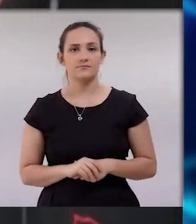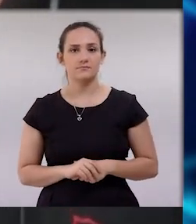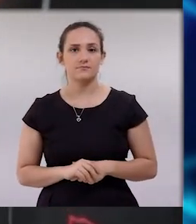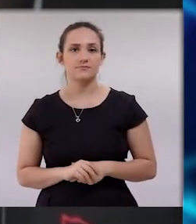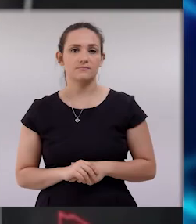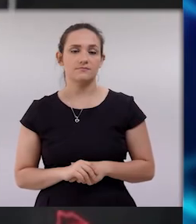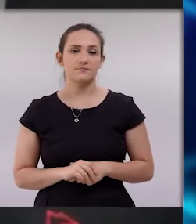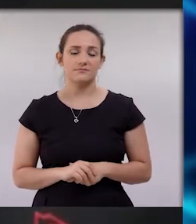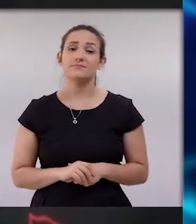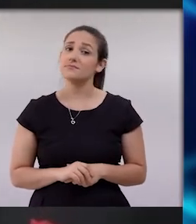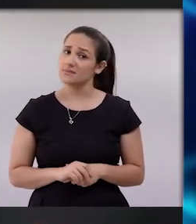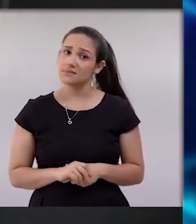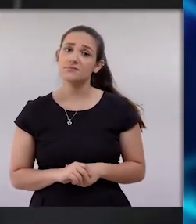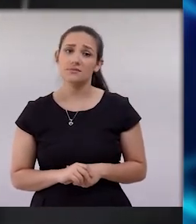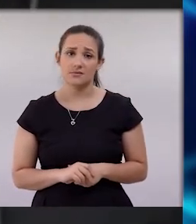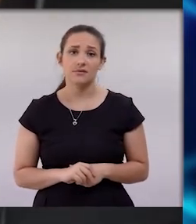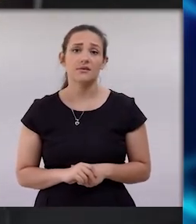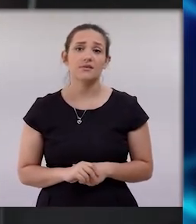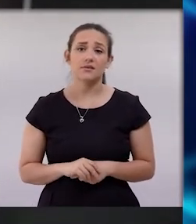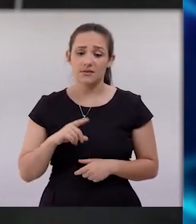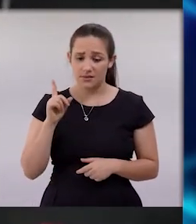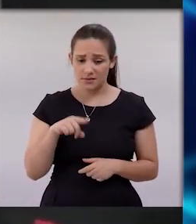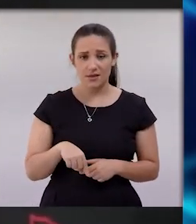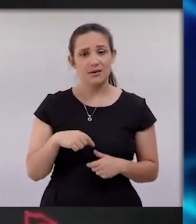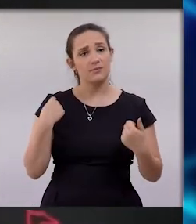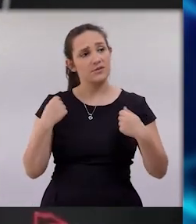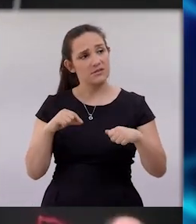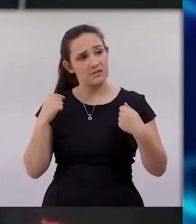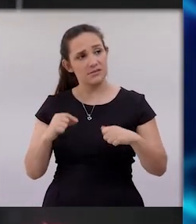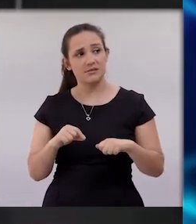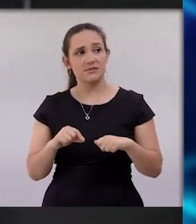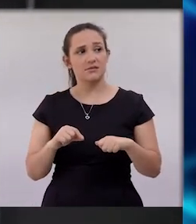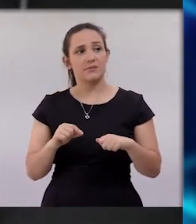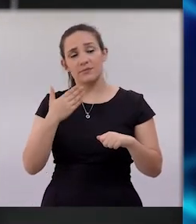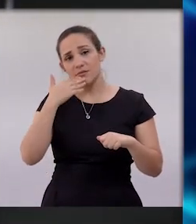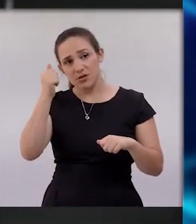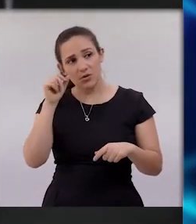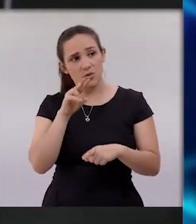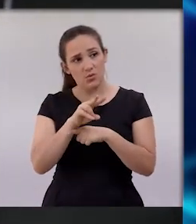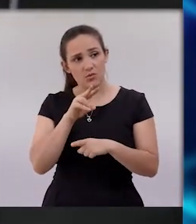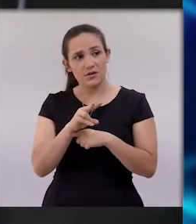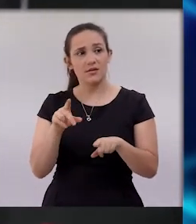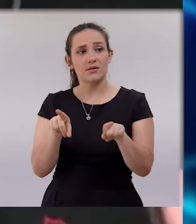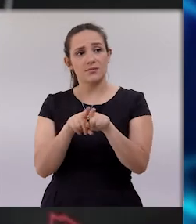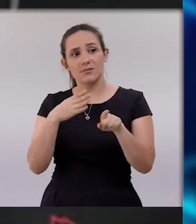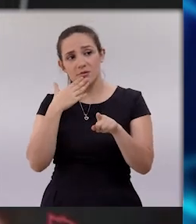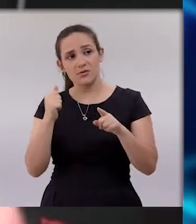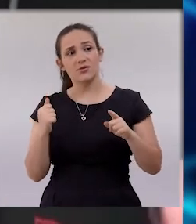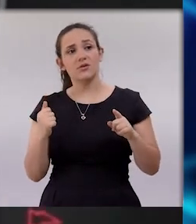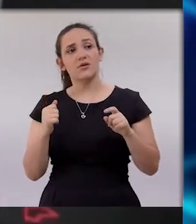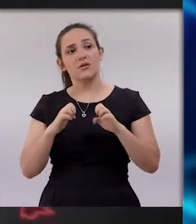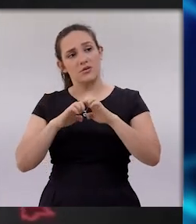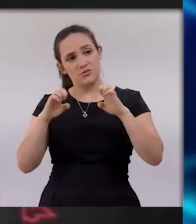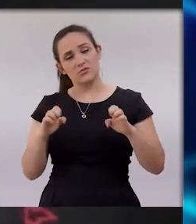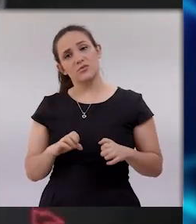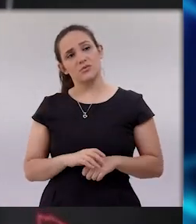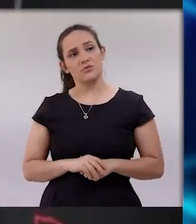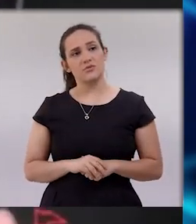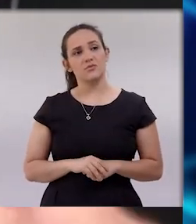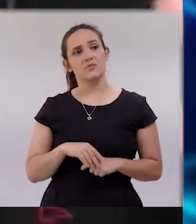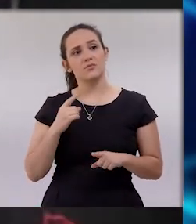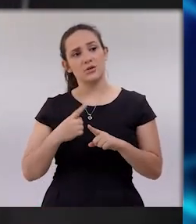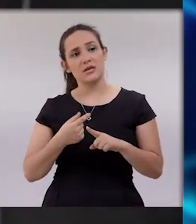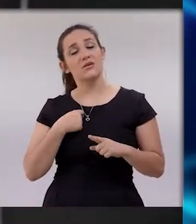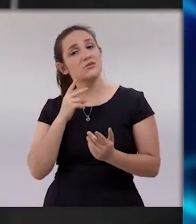um pouco melhor, regionalizando os cuidados, regionalizando a estrutura tecnológica, porque você falou no